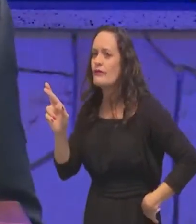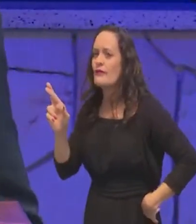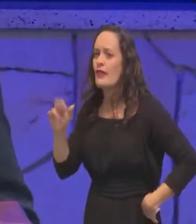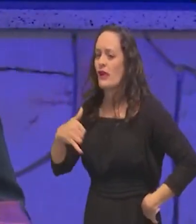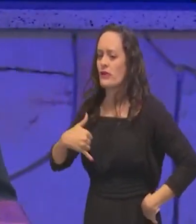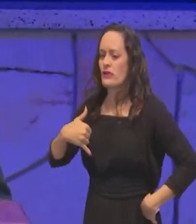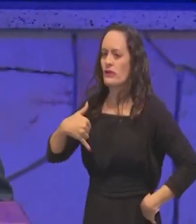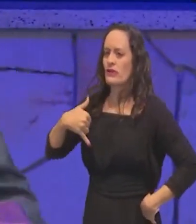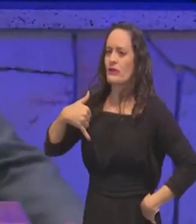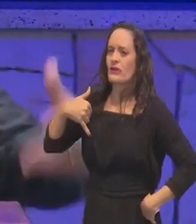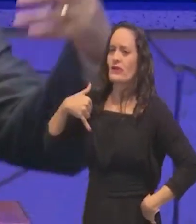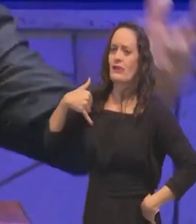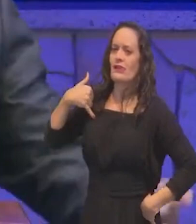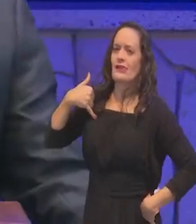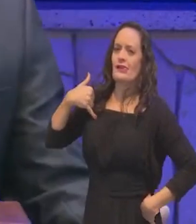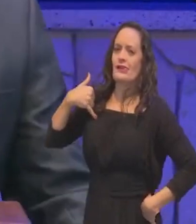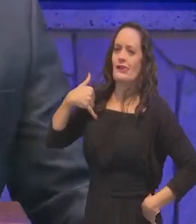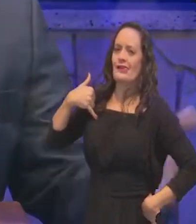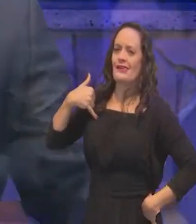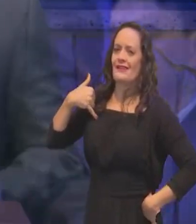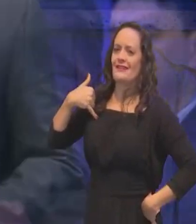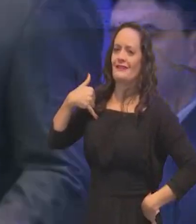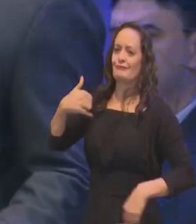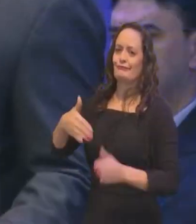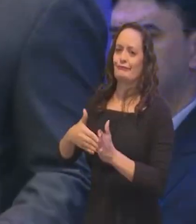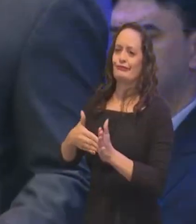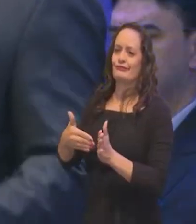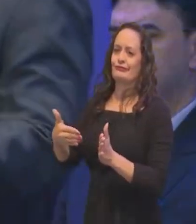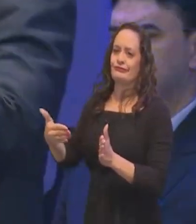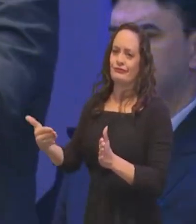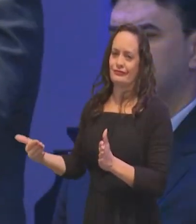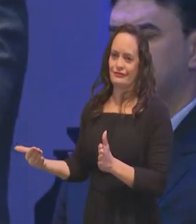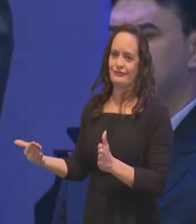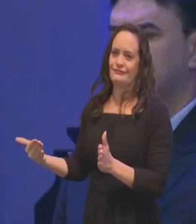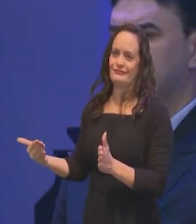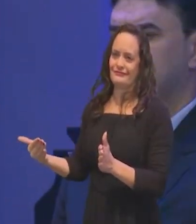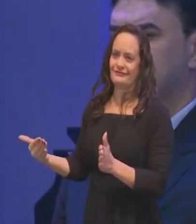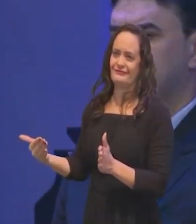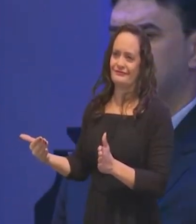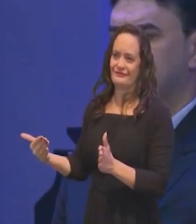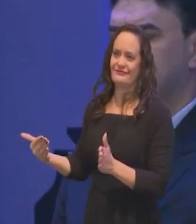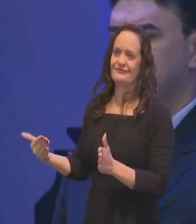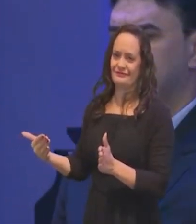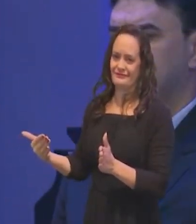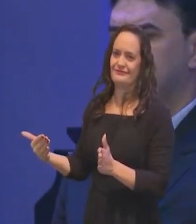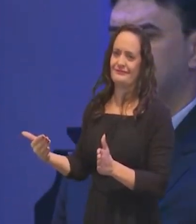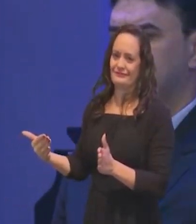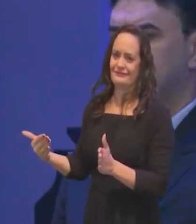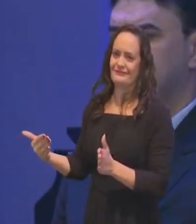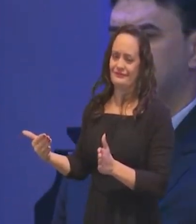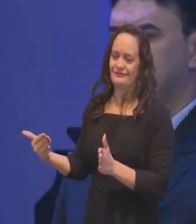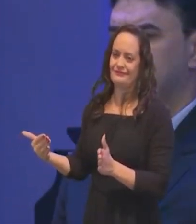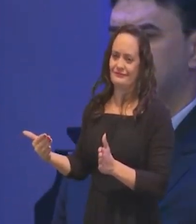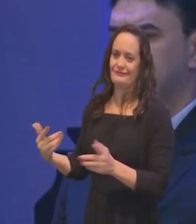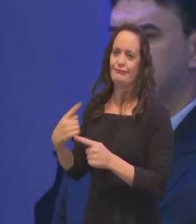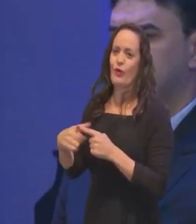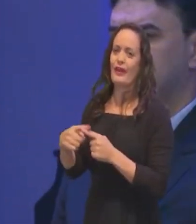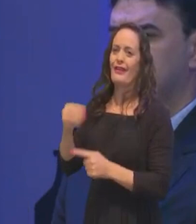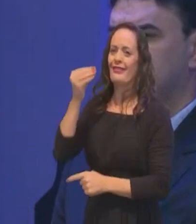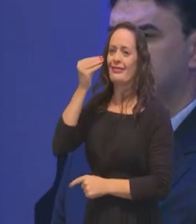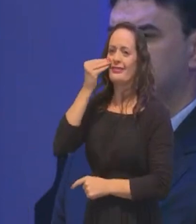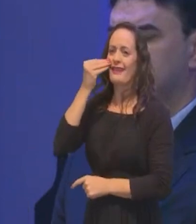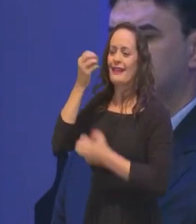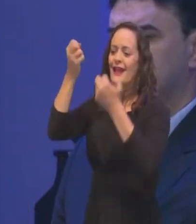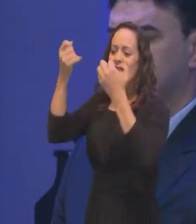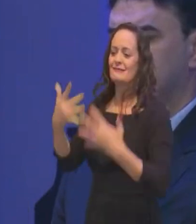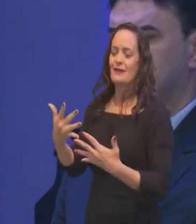vaidade, caem num protagonismo que não possuem, e acabam, de fato, escorregando na tentativa de se